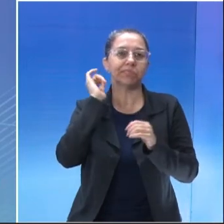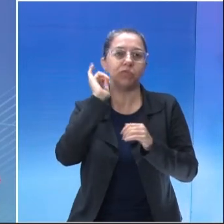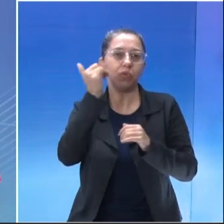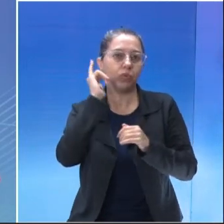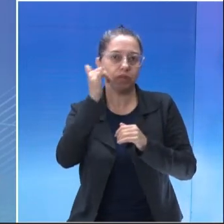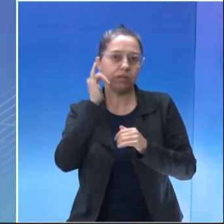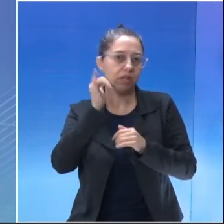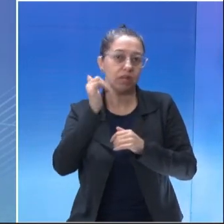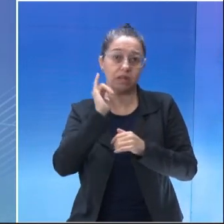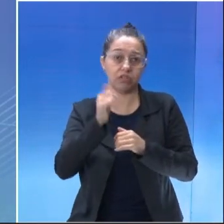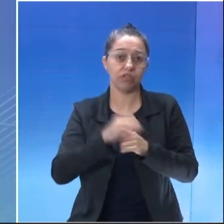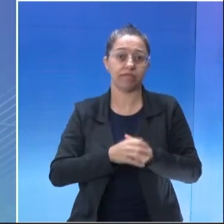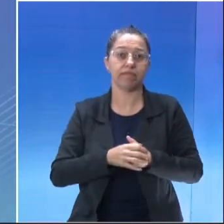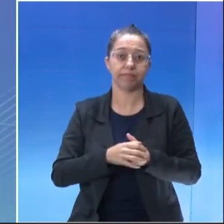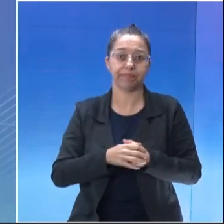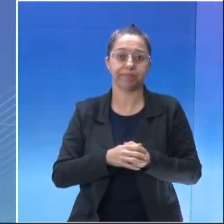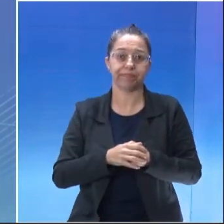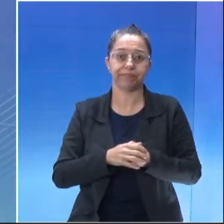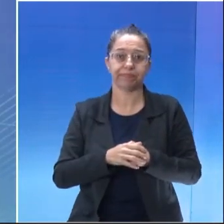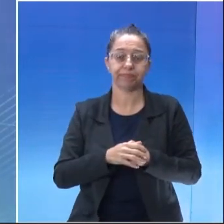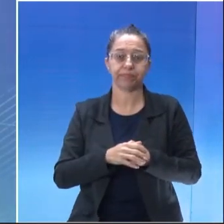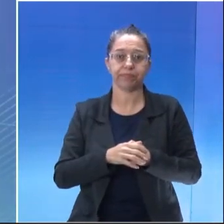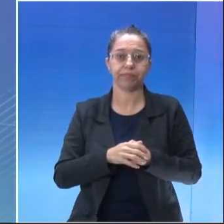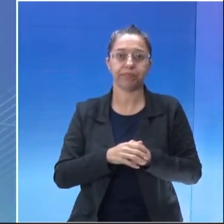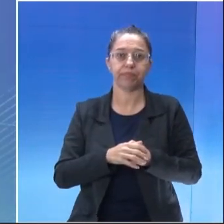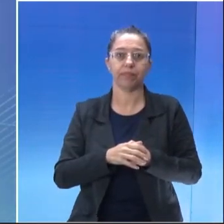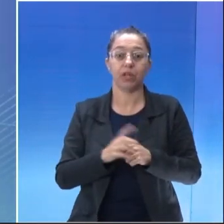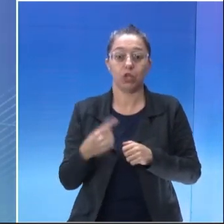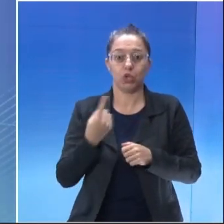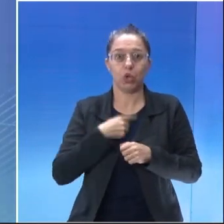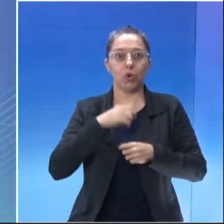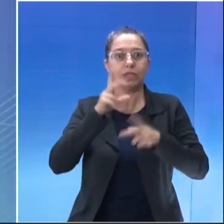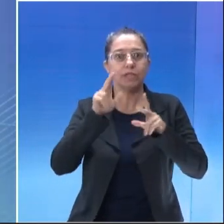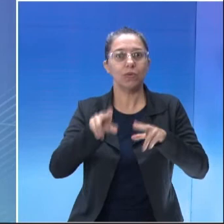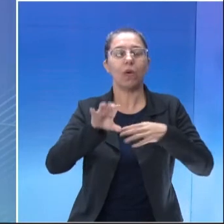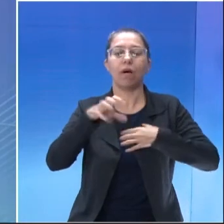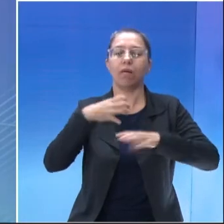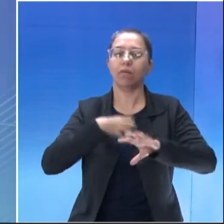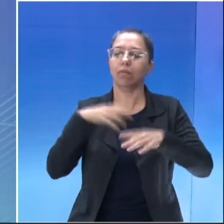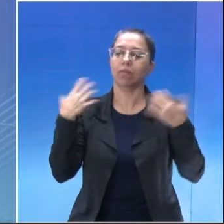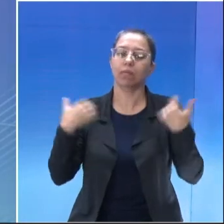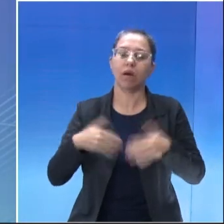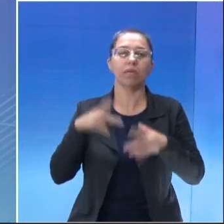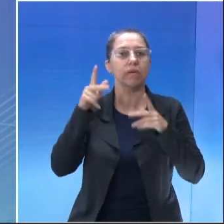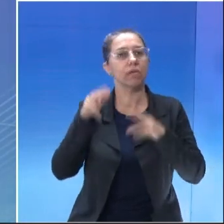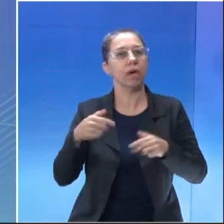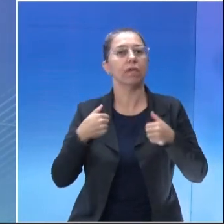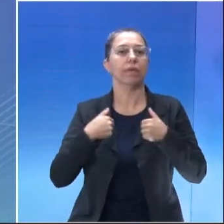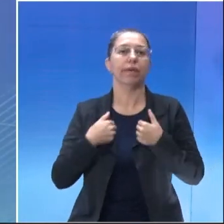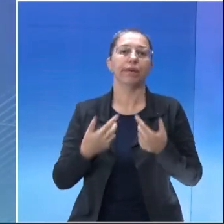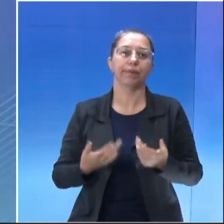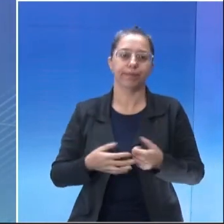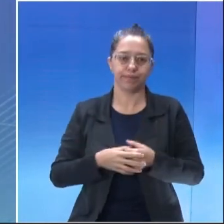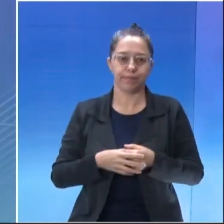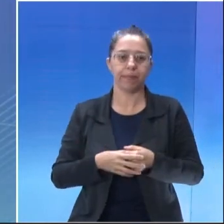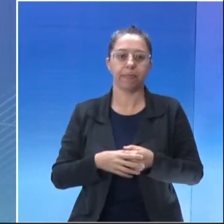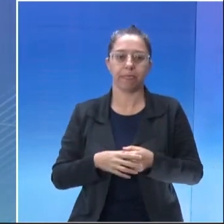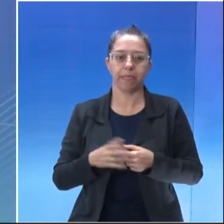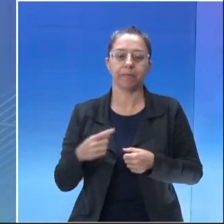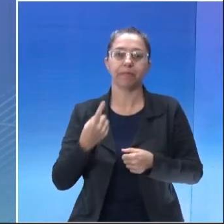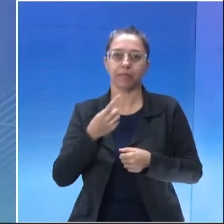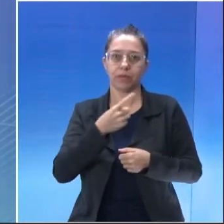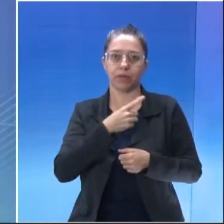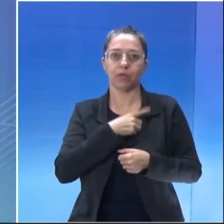promover a identificação. A gente se identifica, realmente a gente se identifica. Olha a outra alternativa que pode levar ao erro aí, a gente